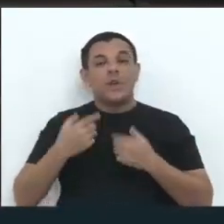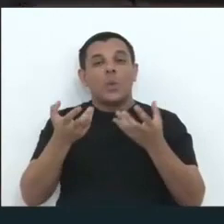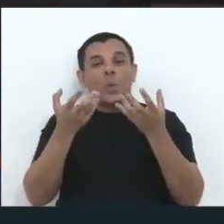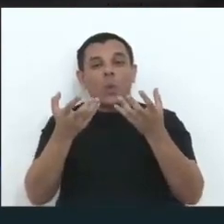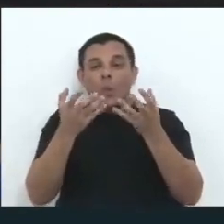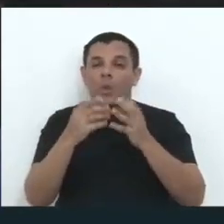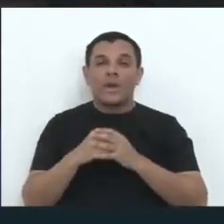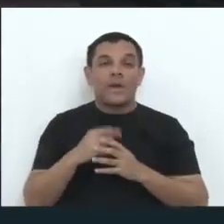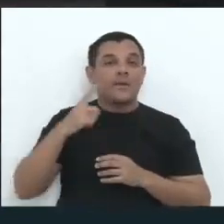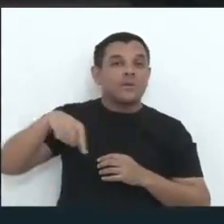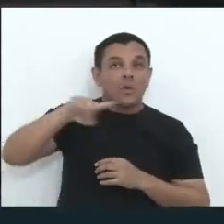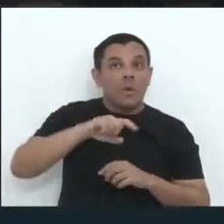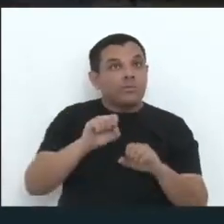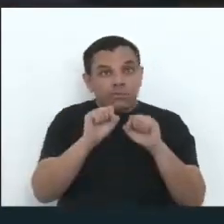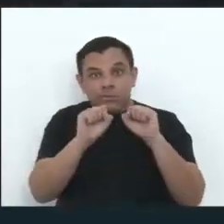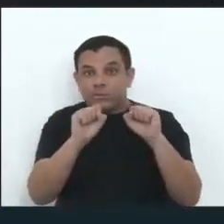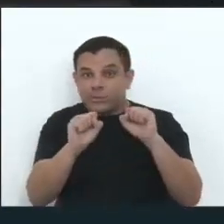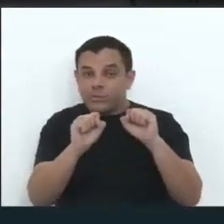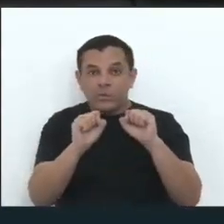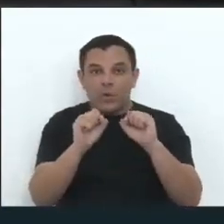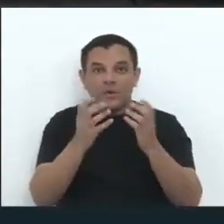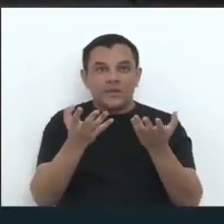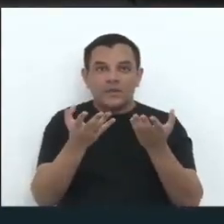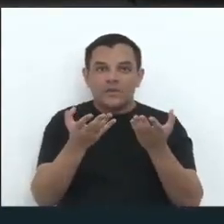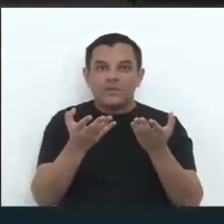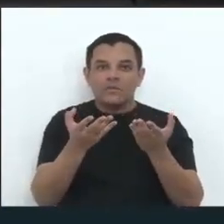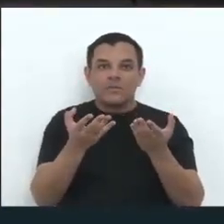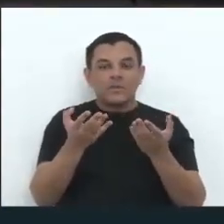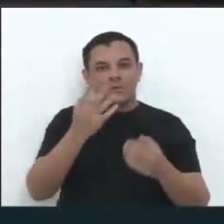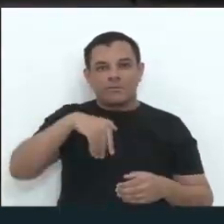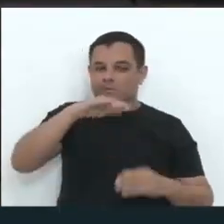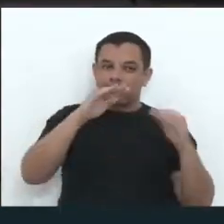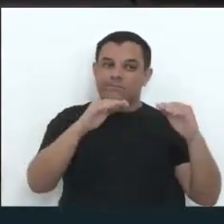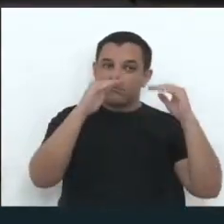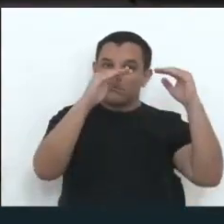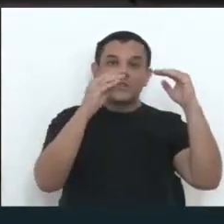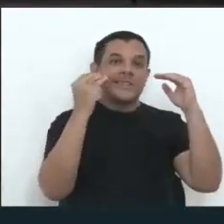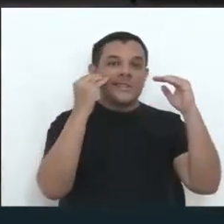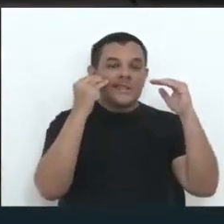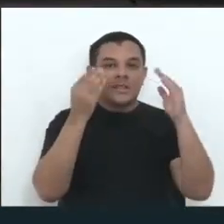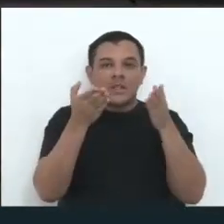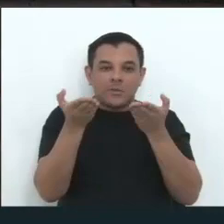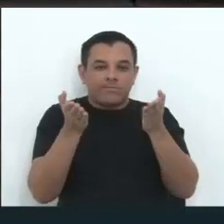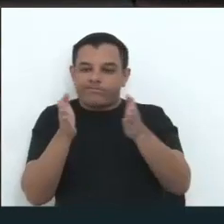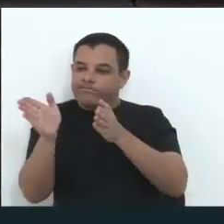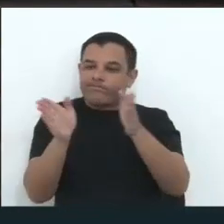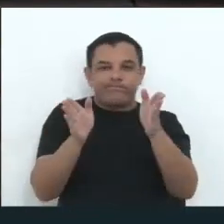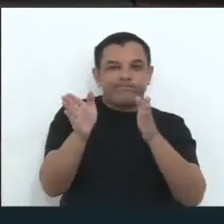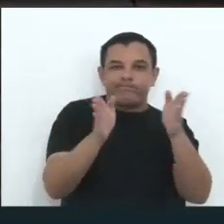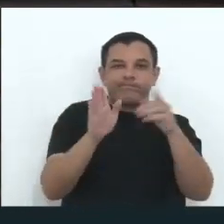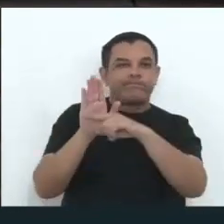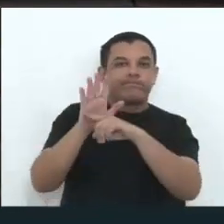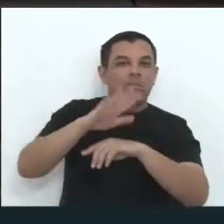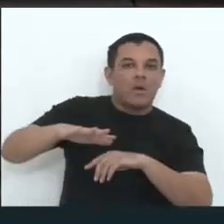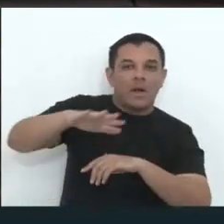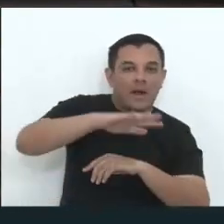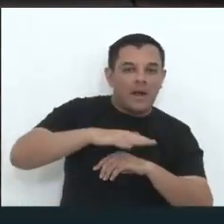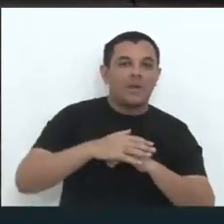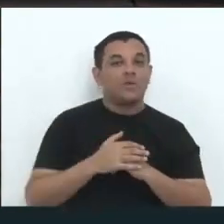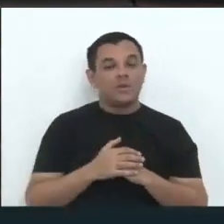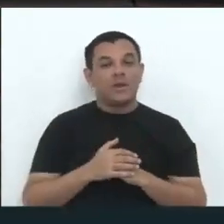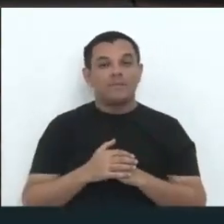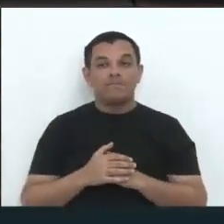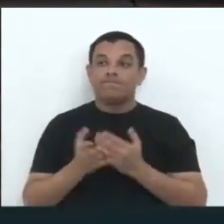que nós possamos, como edilidade, ter uma interlocução com a infra,